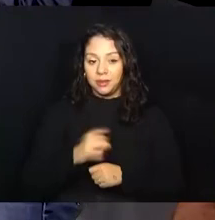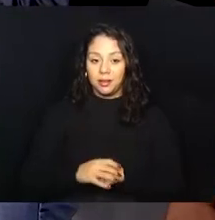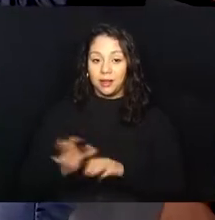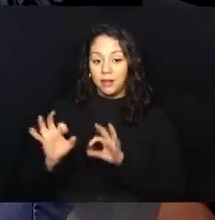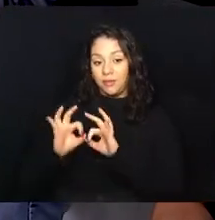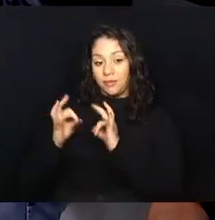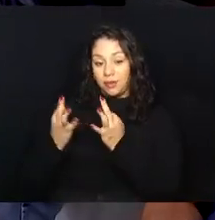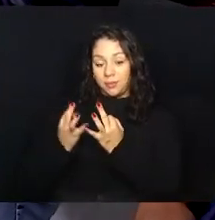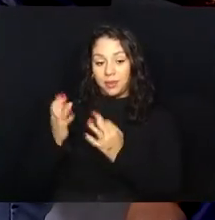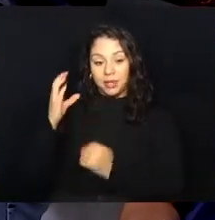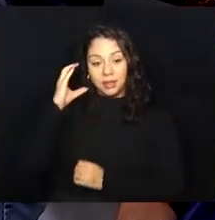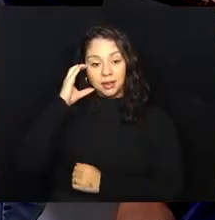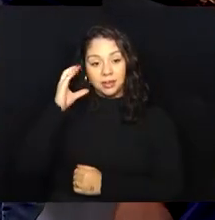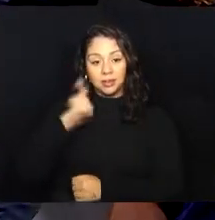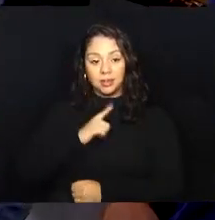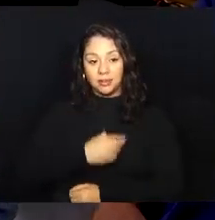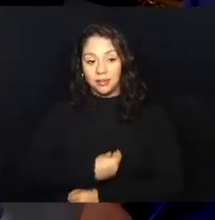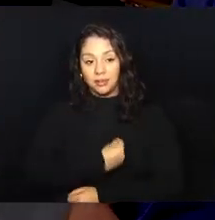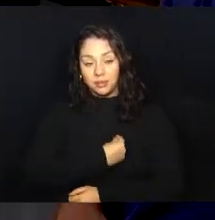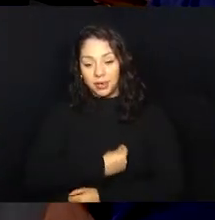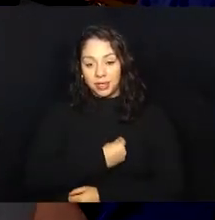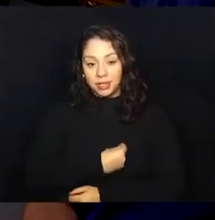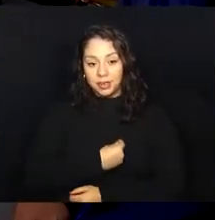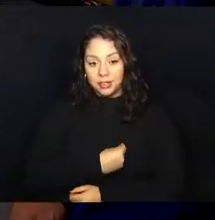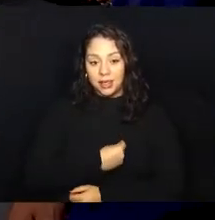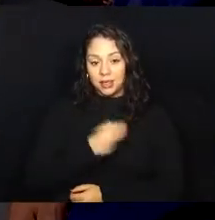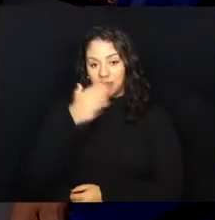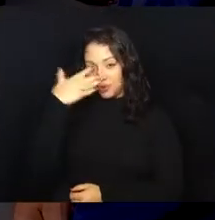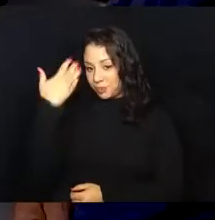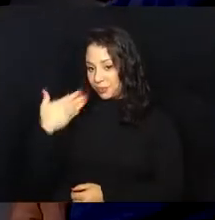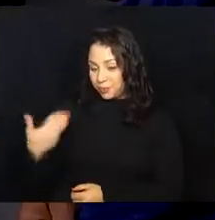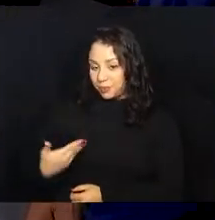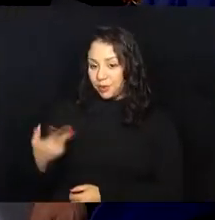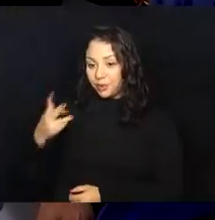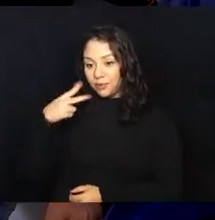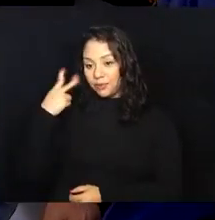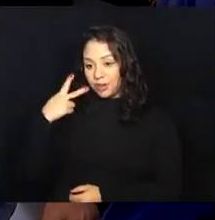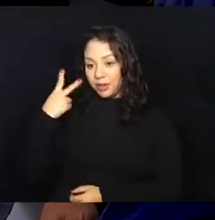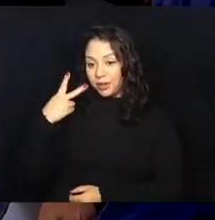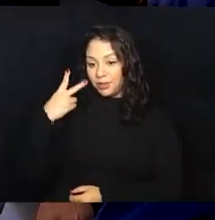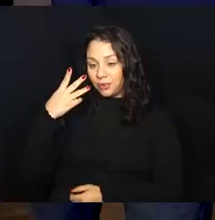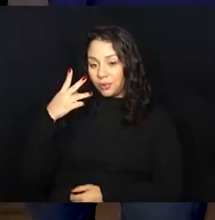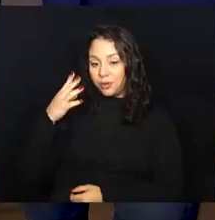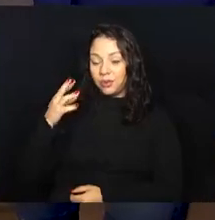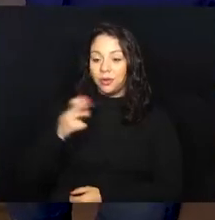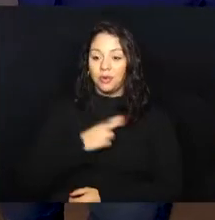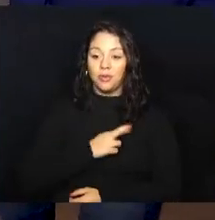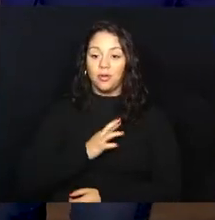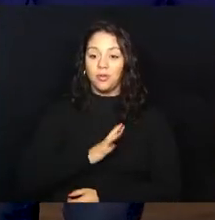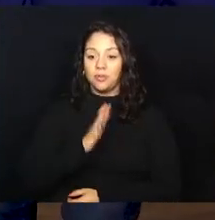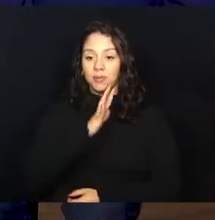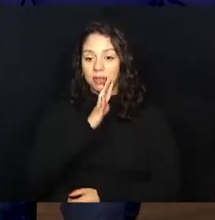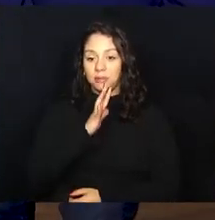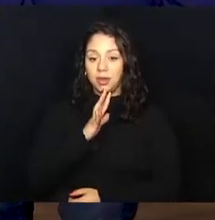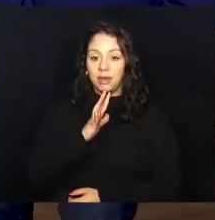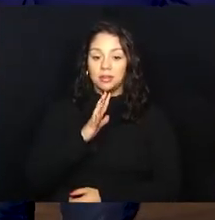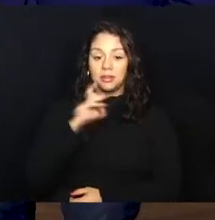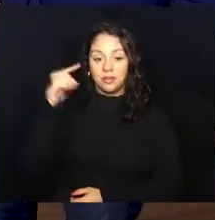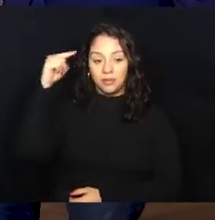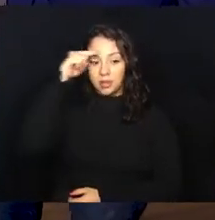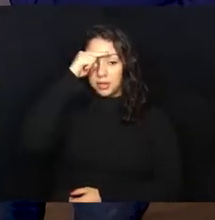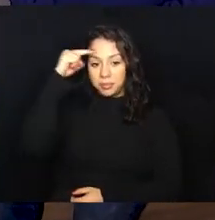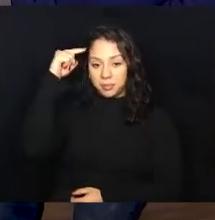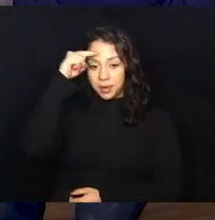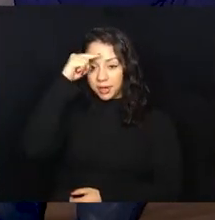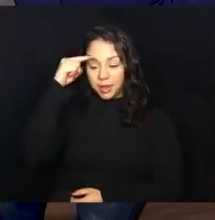familiares de Luiz Cirilo estiveram presentes na solenidade os vereadores Rodrigo da farmadic Rubens gassi e Felipe